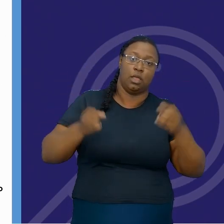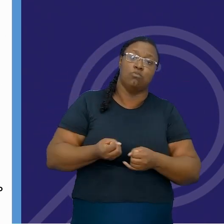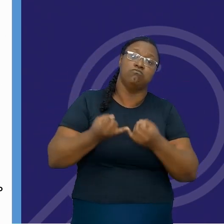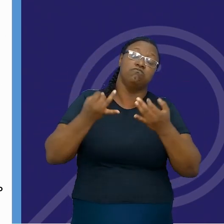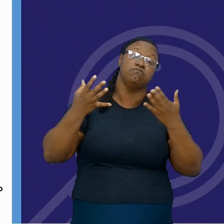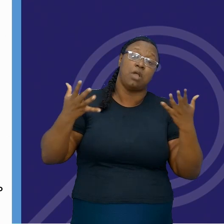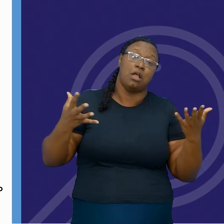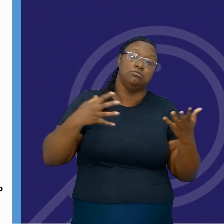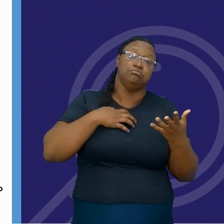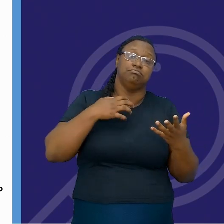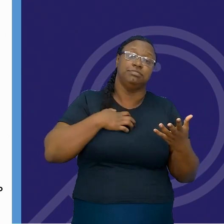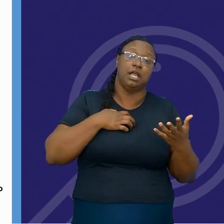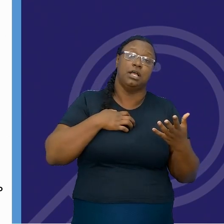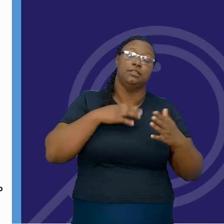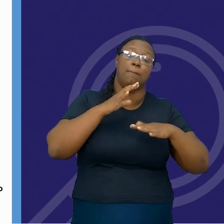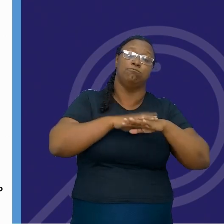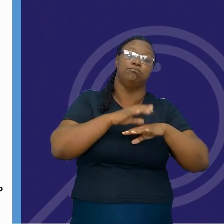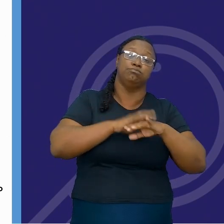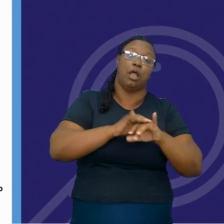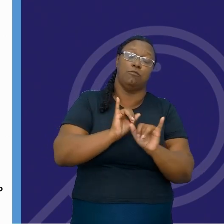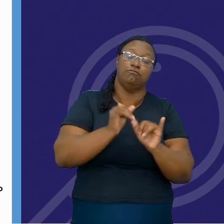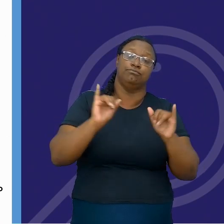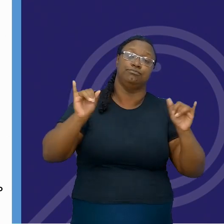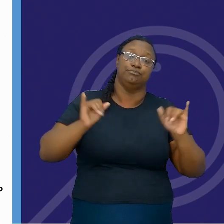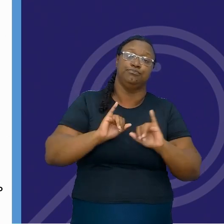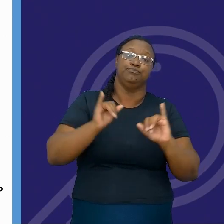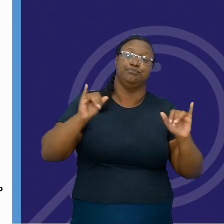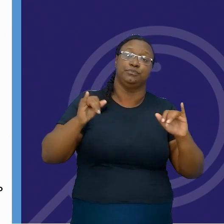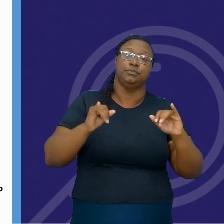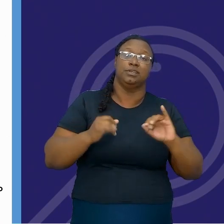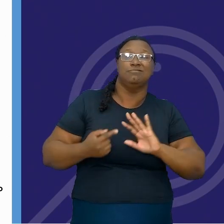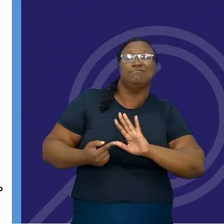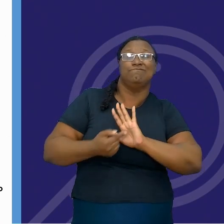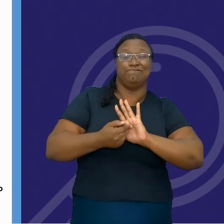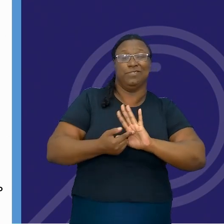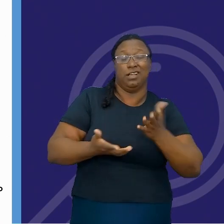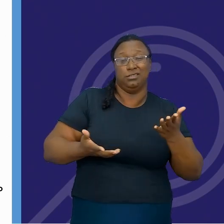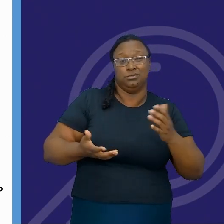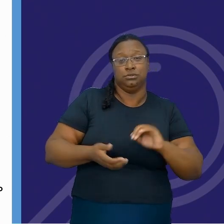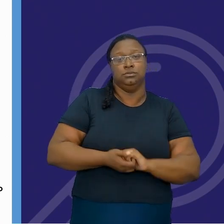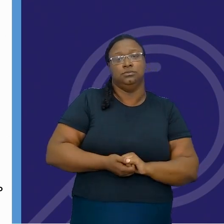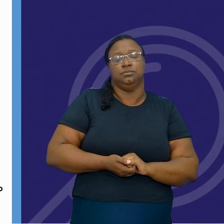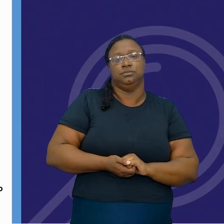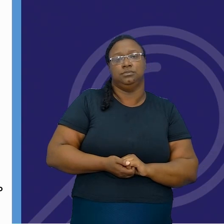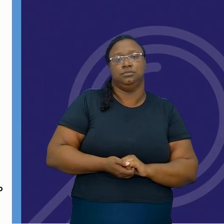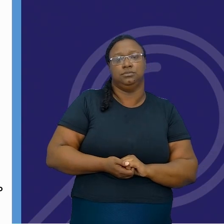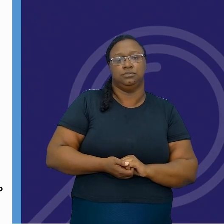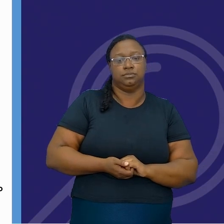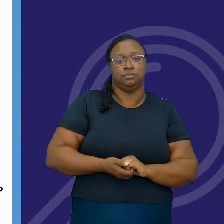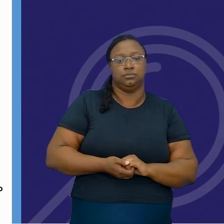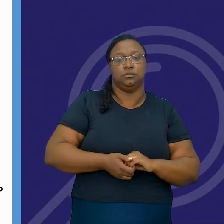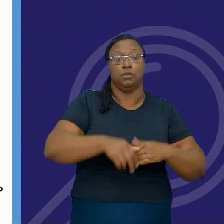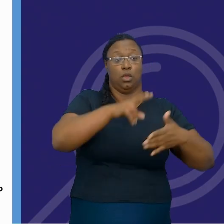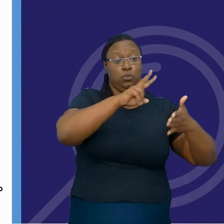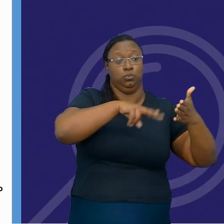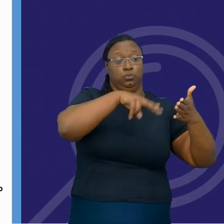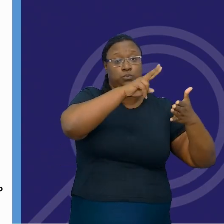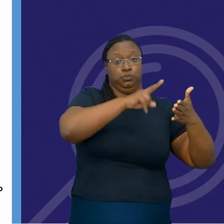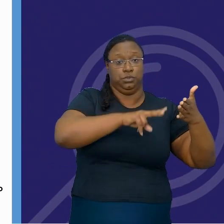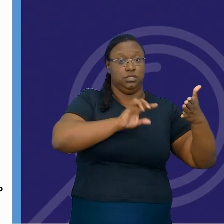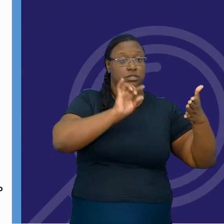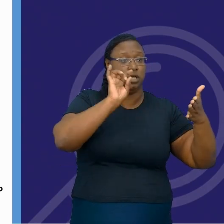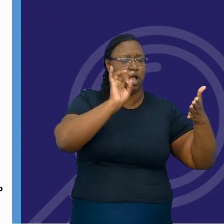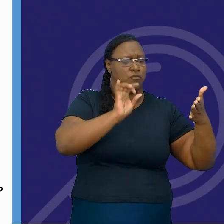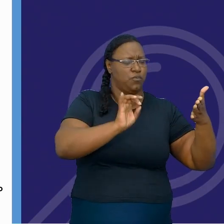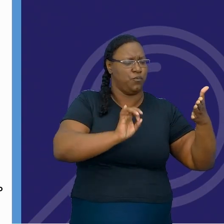as formas de produção de energia e quais os seus impactos. O texto tem detalhes disso e o gráfico detalha um